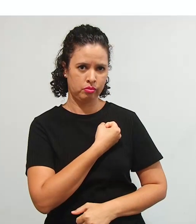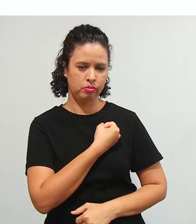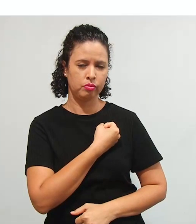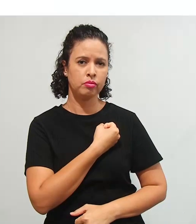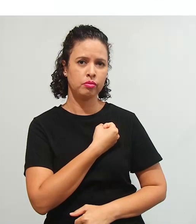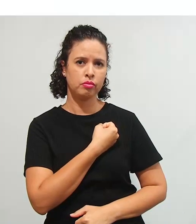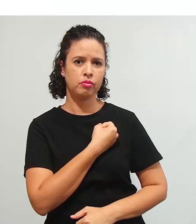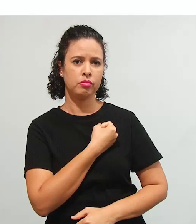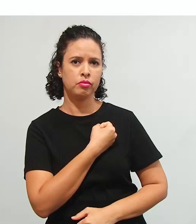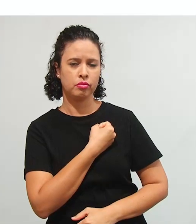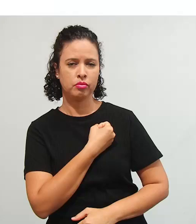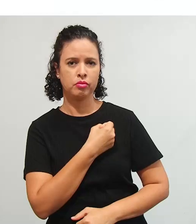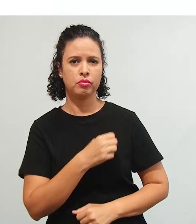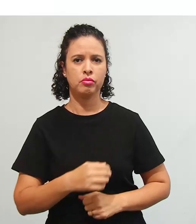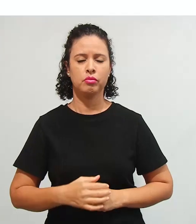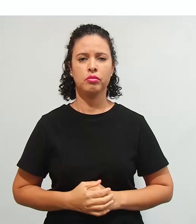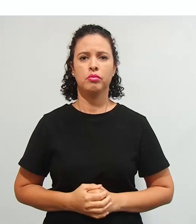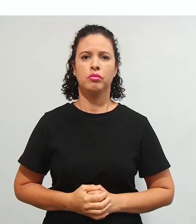Então, o código